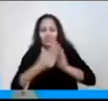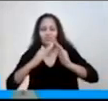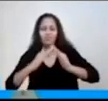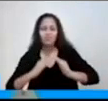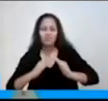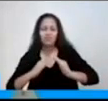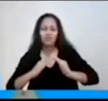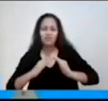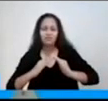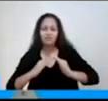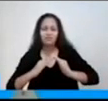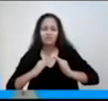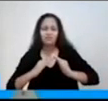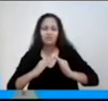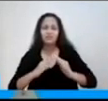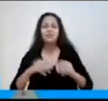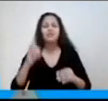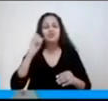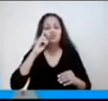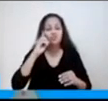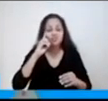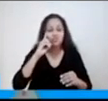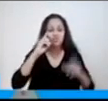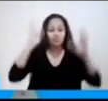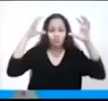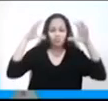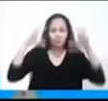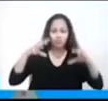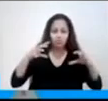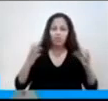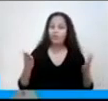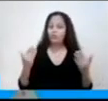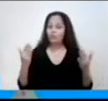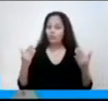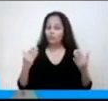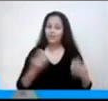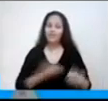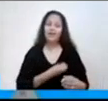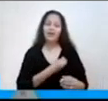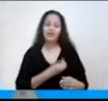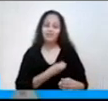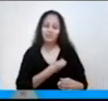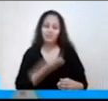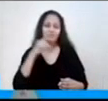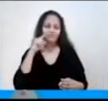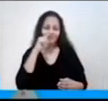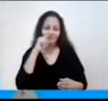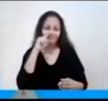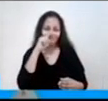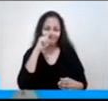pessoas que ali vivem. Nos dias chuvosos, né, como eu disse, né, no período de verão, a vida fica em ameaça.